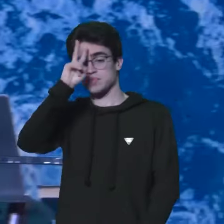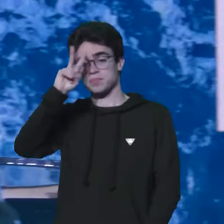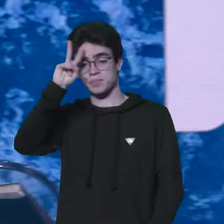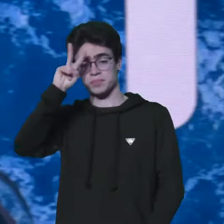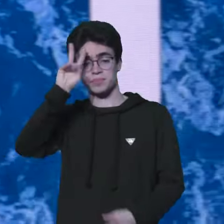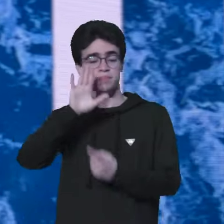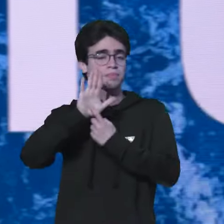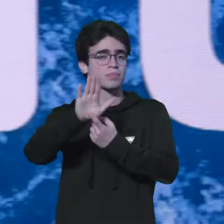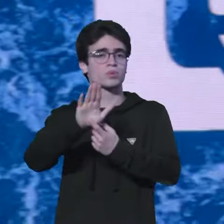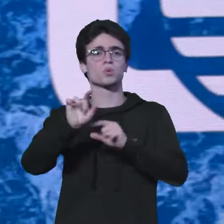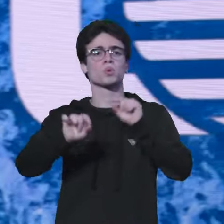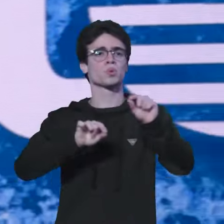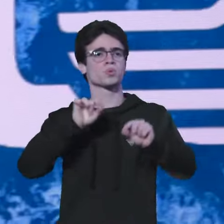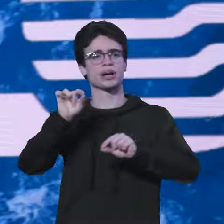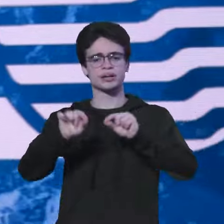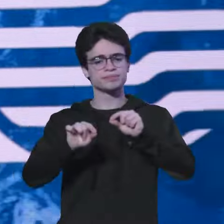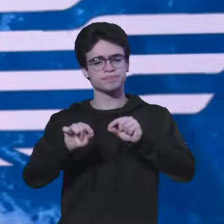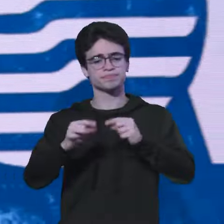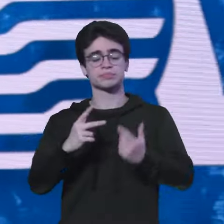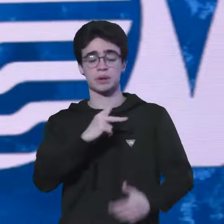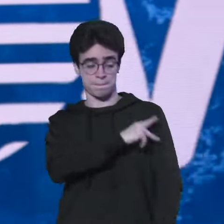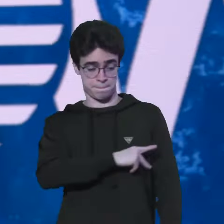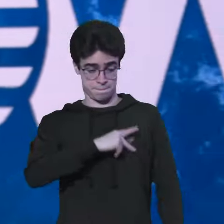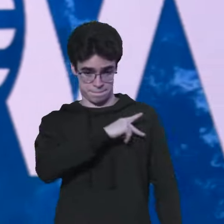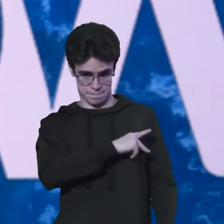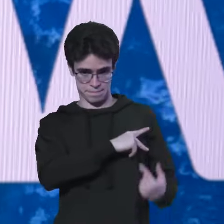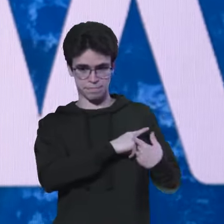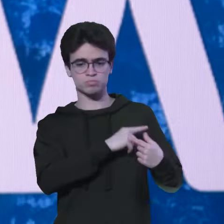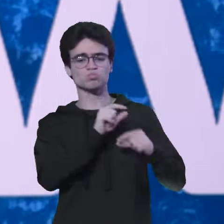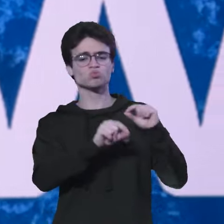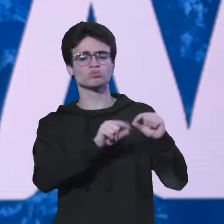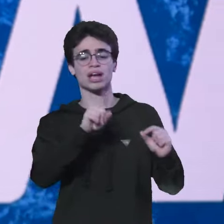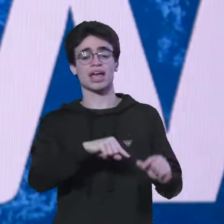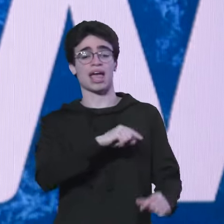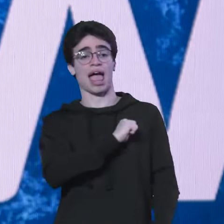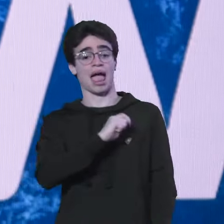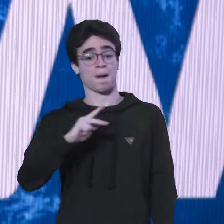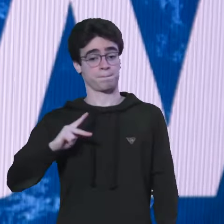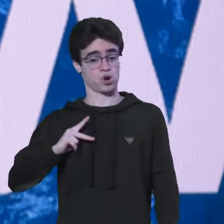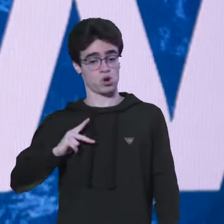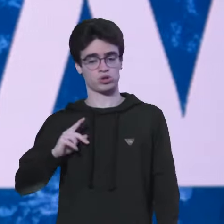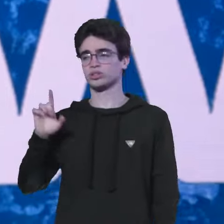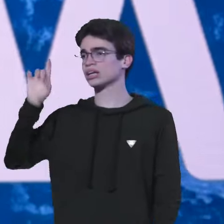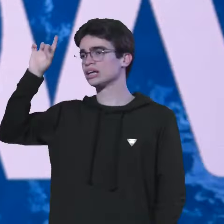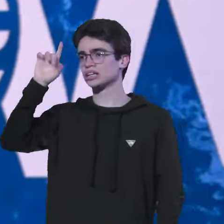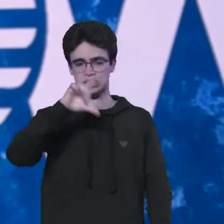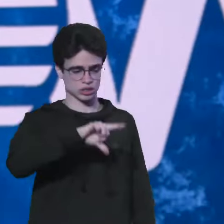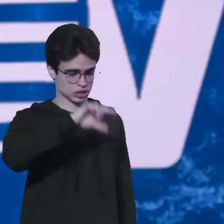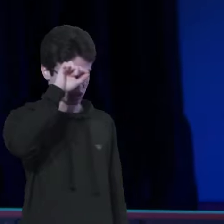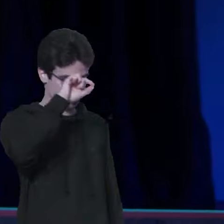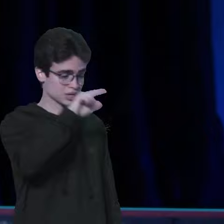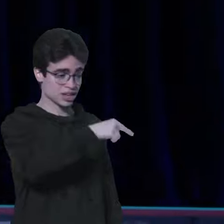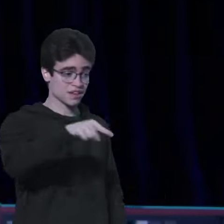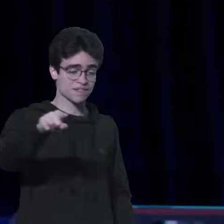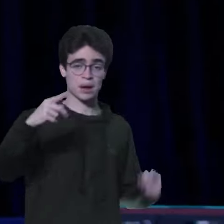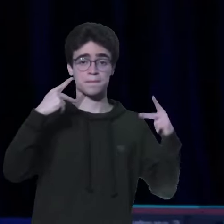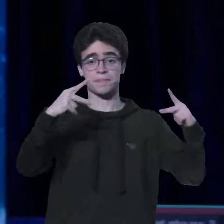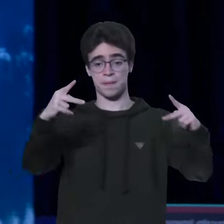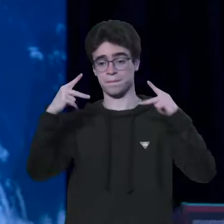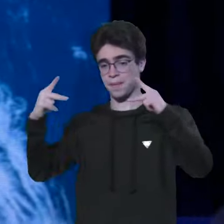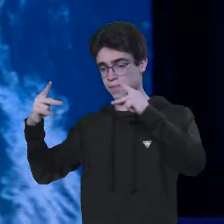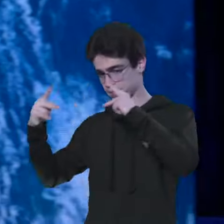Bíblia diz que Paulo e Silas, Paulo era o apóstolo escolhido por Jesus para pregar o evangelho nas nações, e